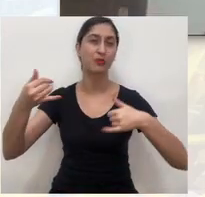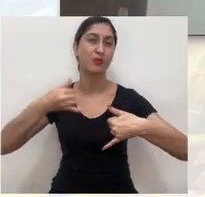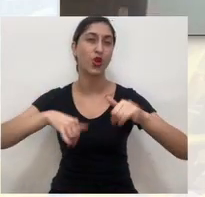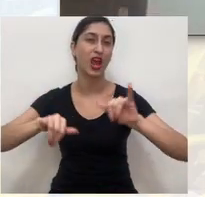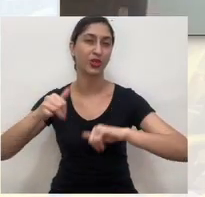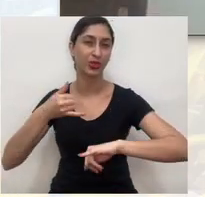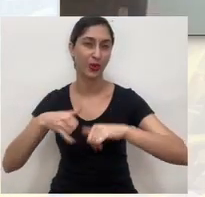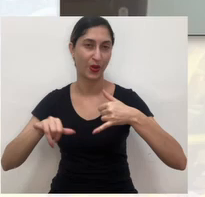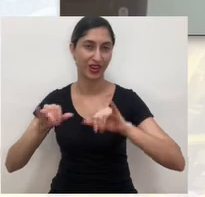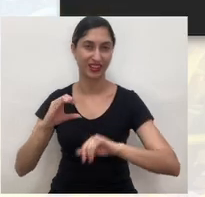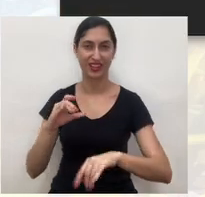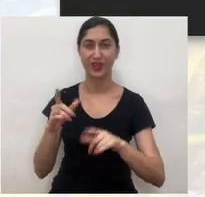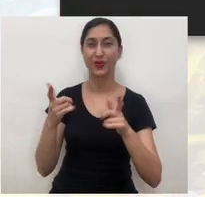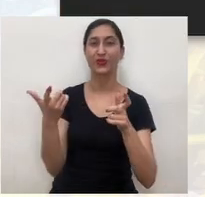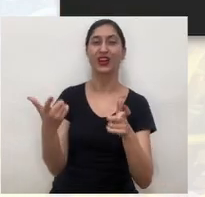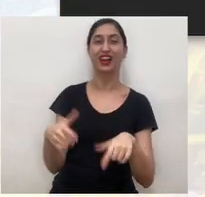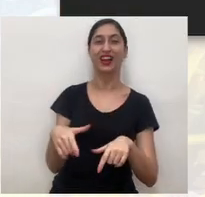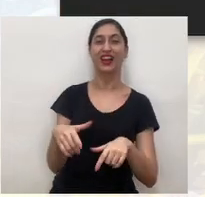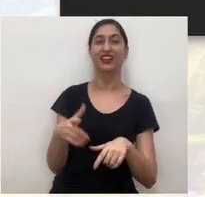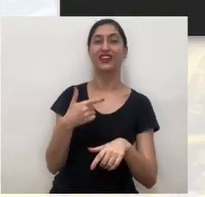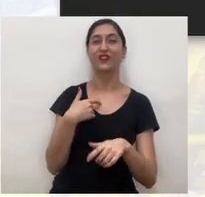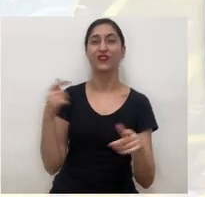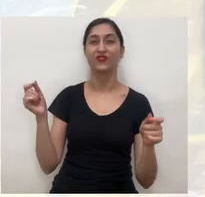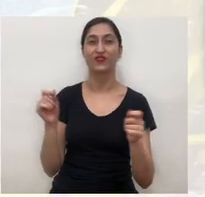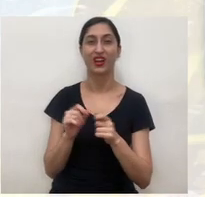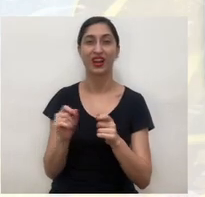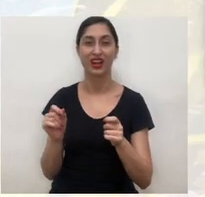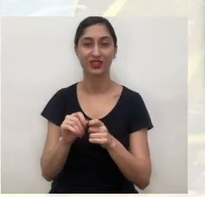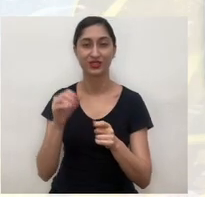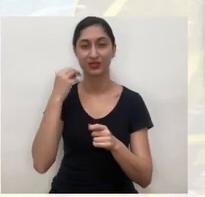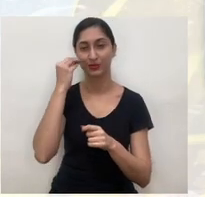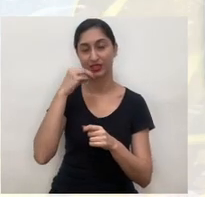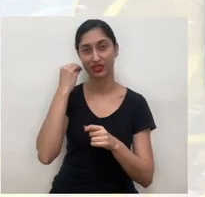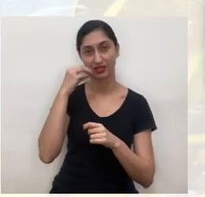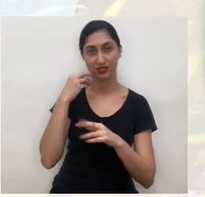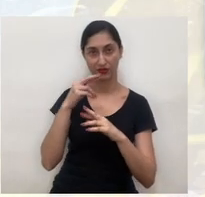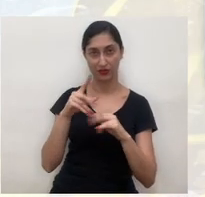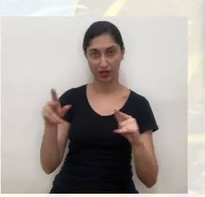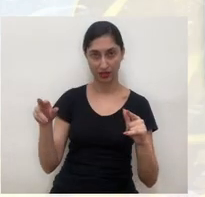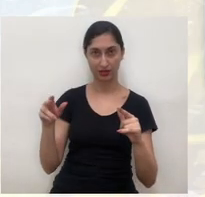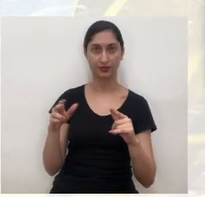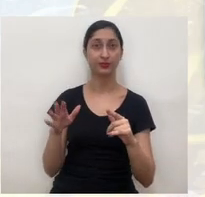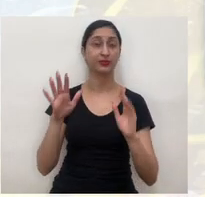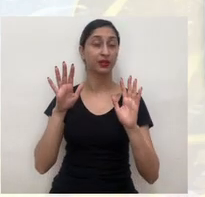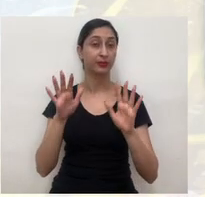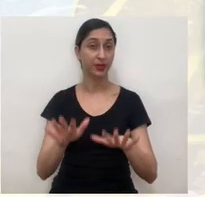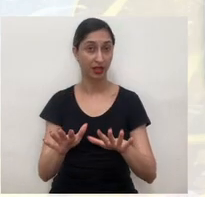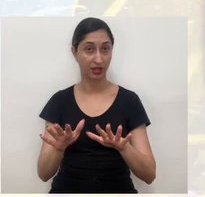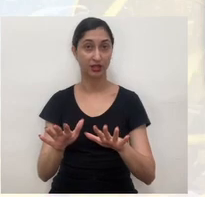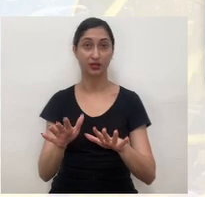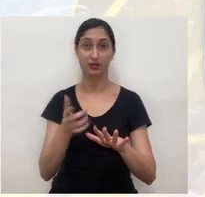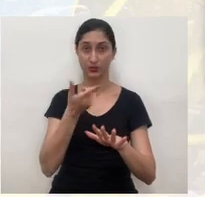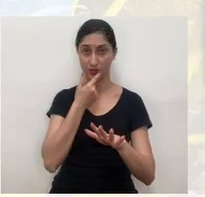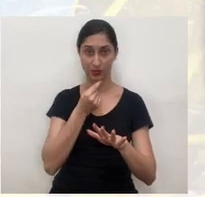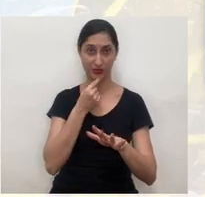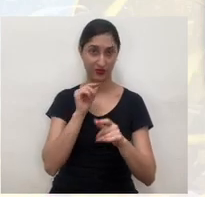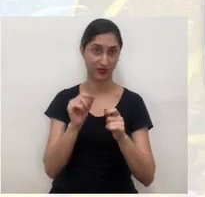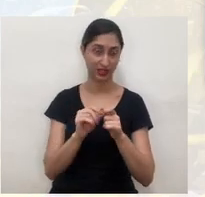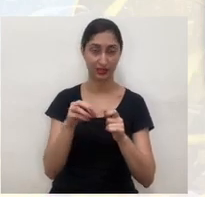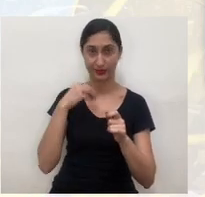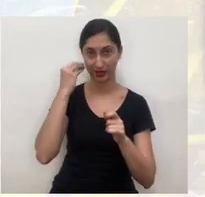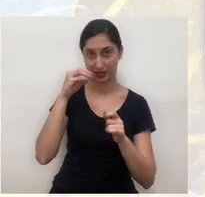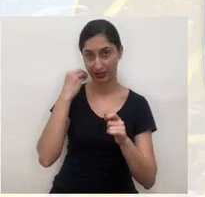é o lugar onde eu faço as experiências. Mas essas experiências que ele fazia eram